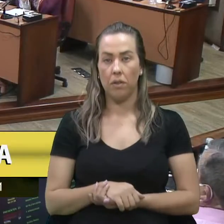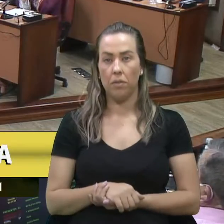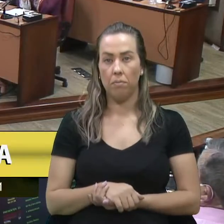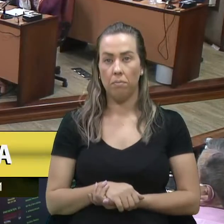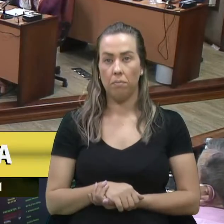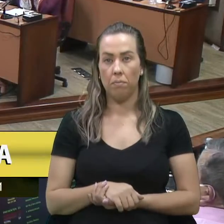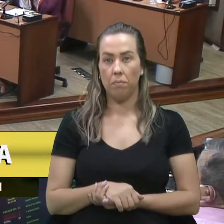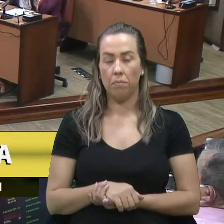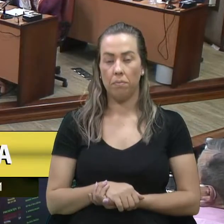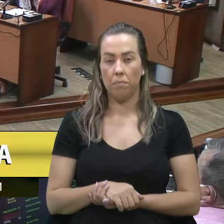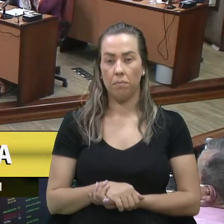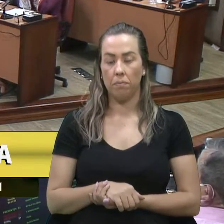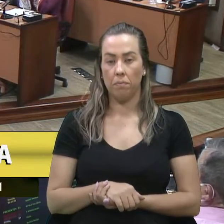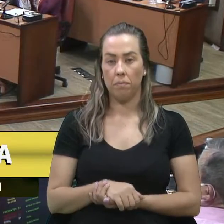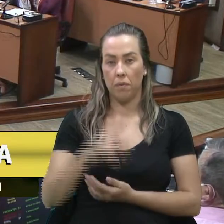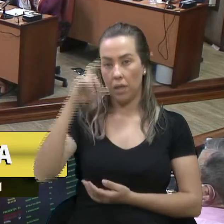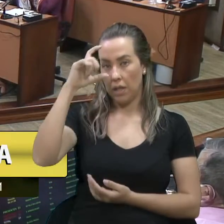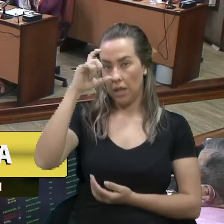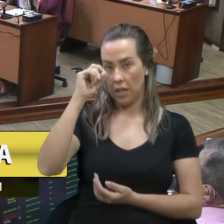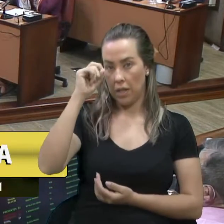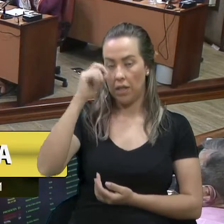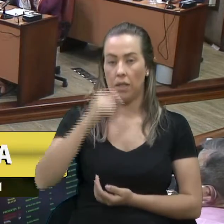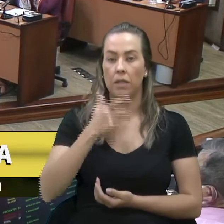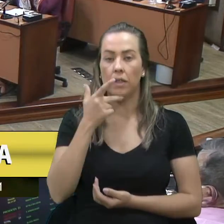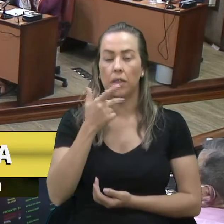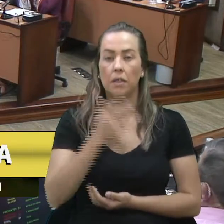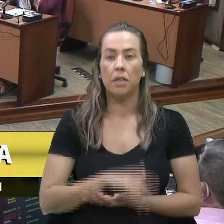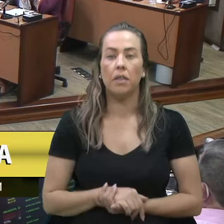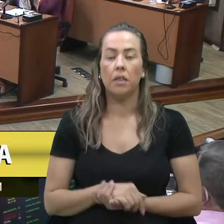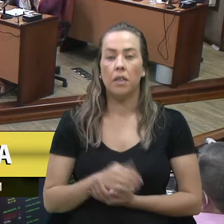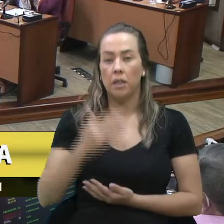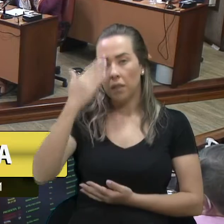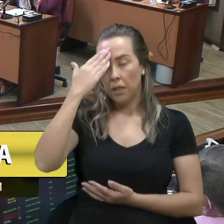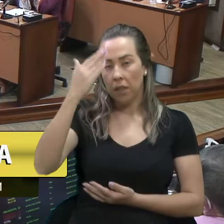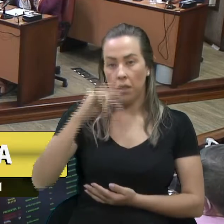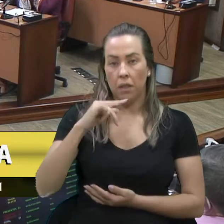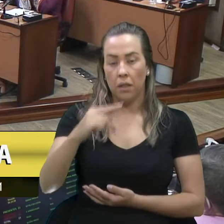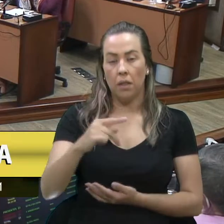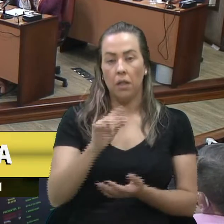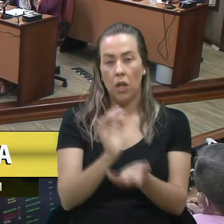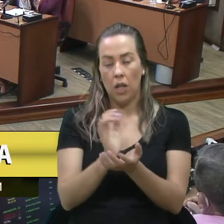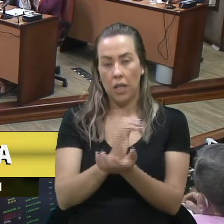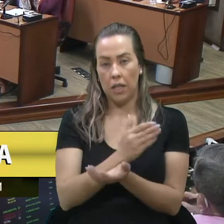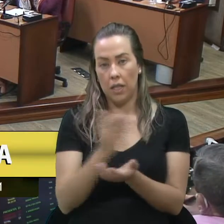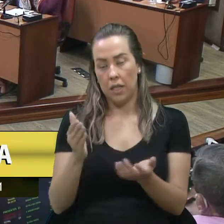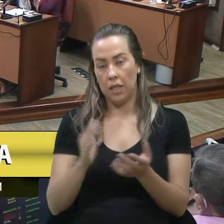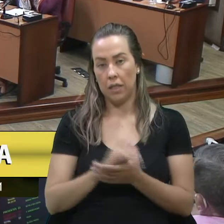Próximo inscrito, vereador Scalco, bancada do Novo. Obrigado, senhor presidente, caros colegas.